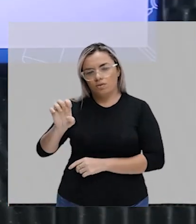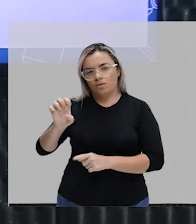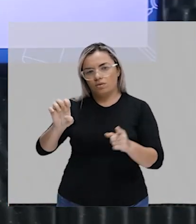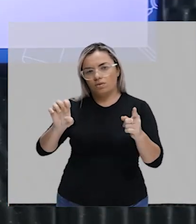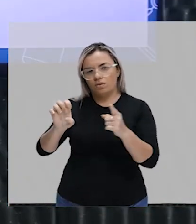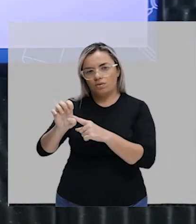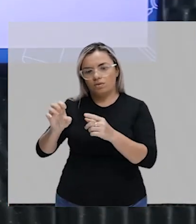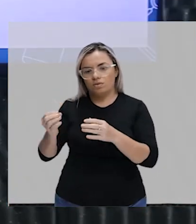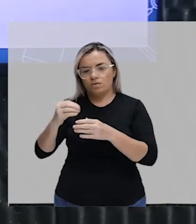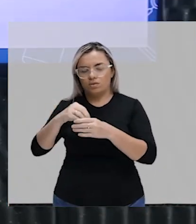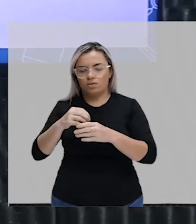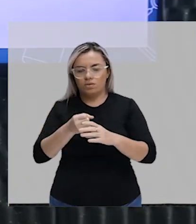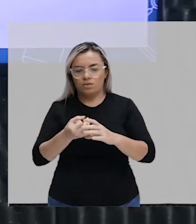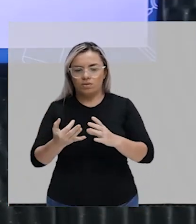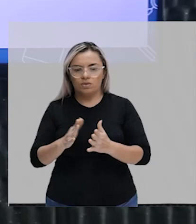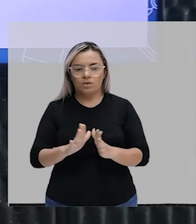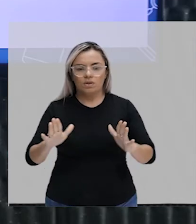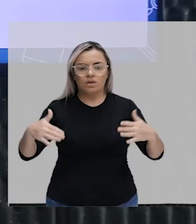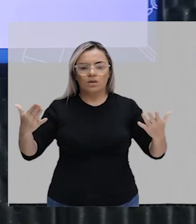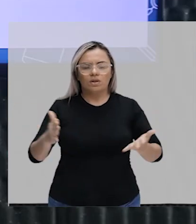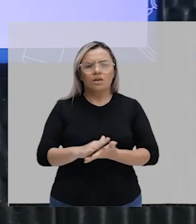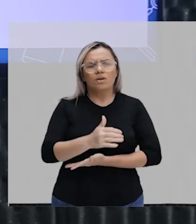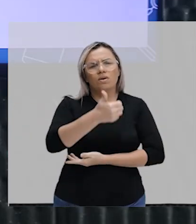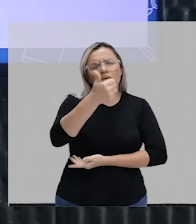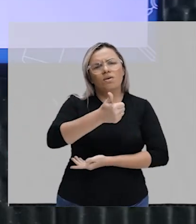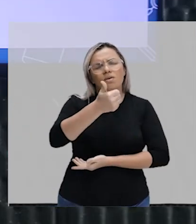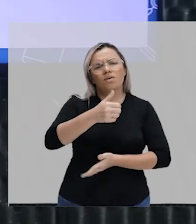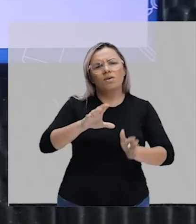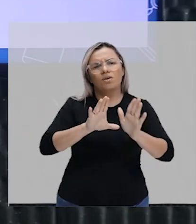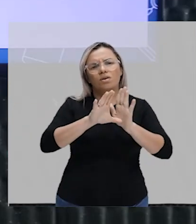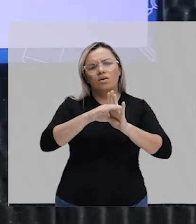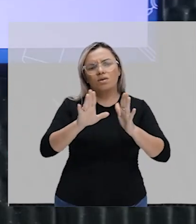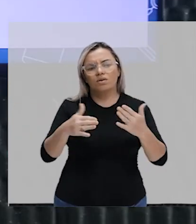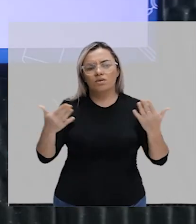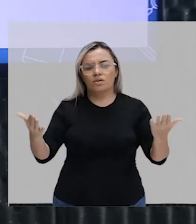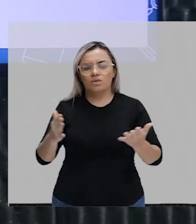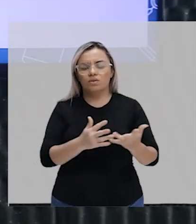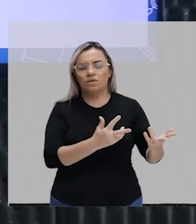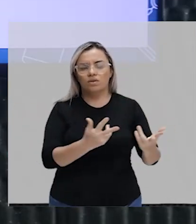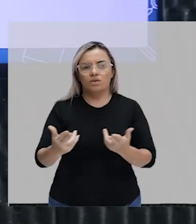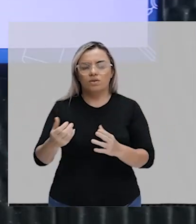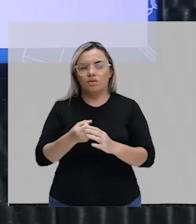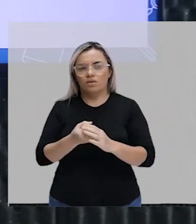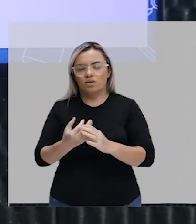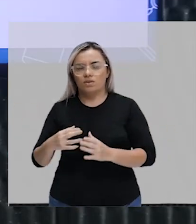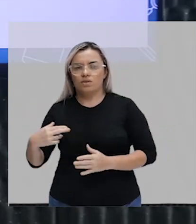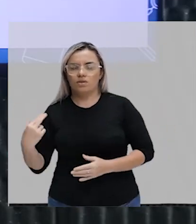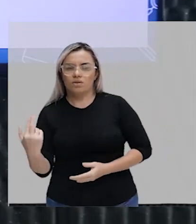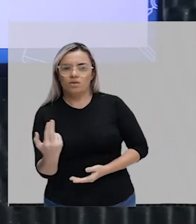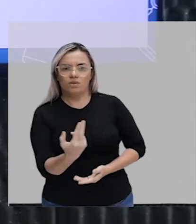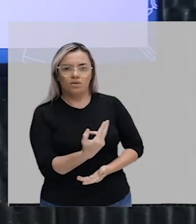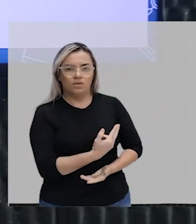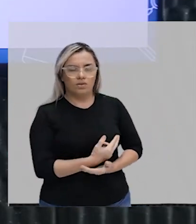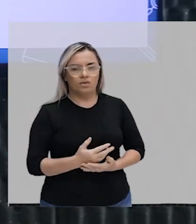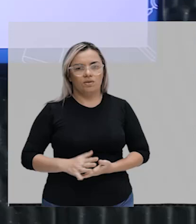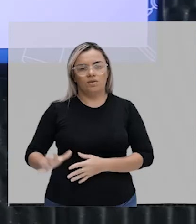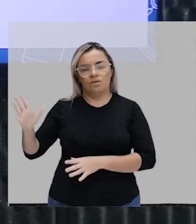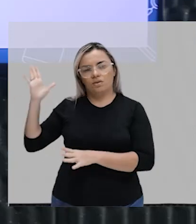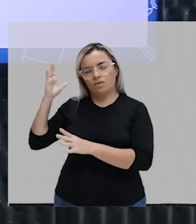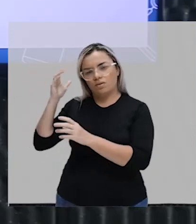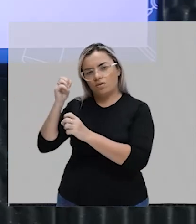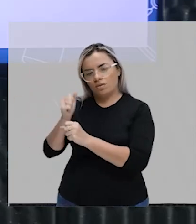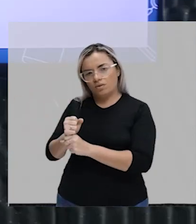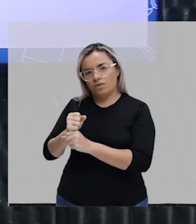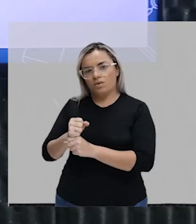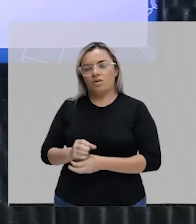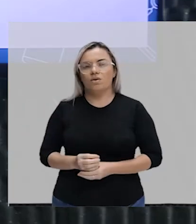dos itens 2 e 3 e o primeiro, que é a definição? Ora, a definição nós iremos resgatar, né? Assim